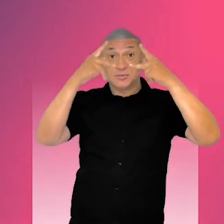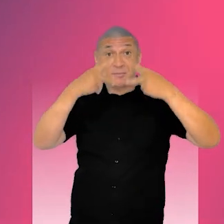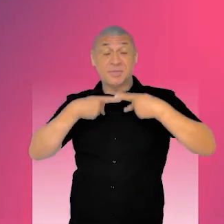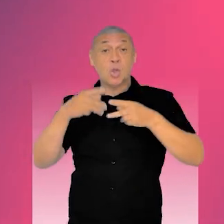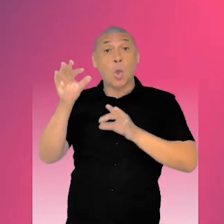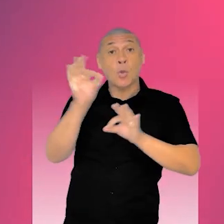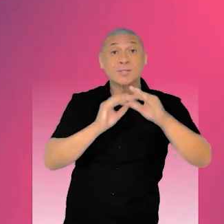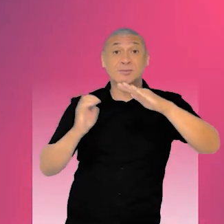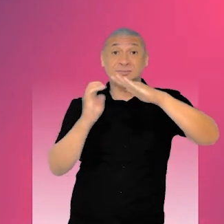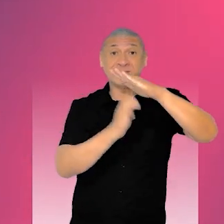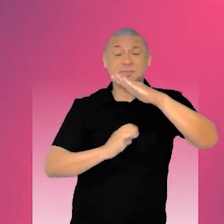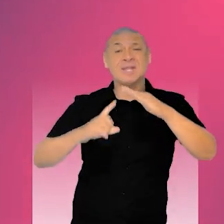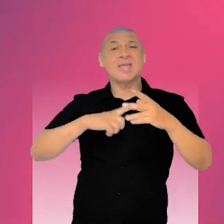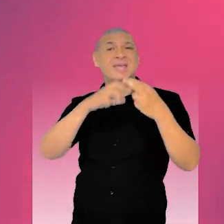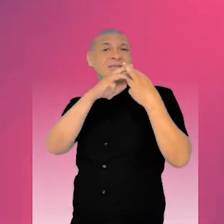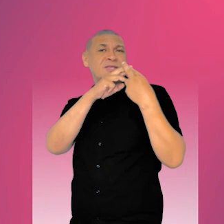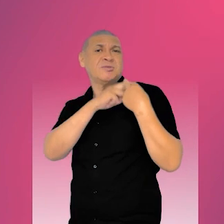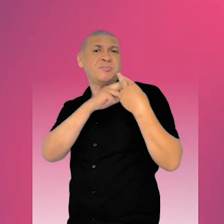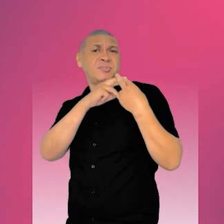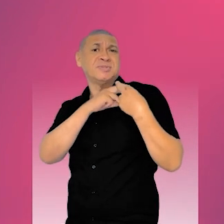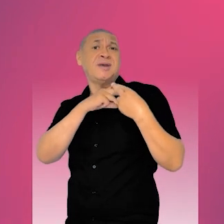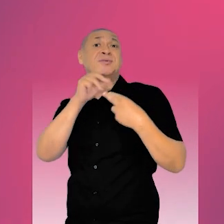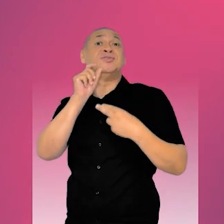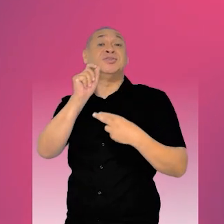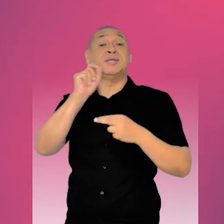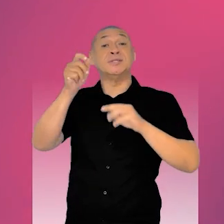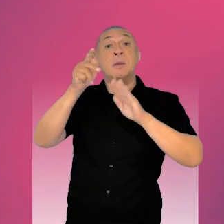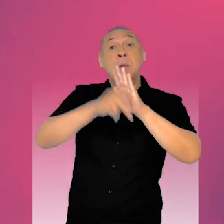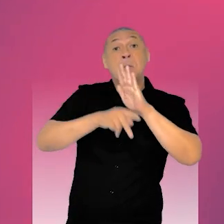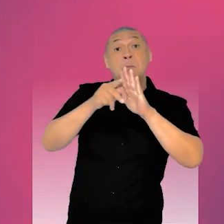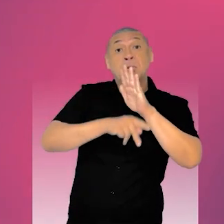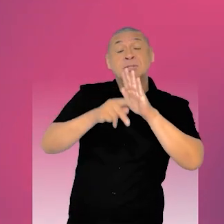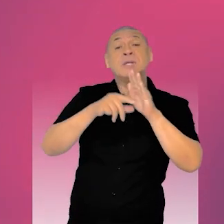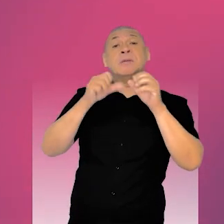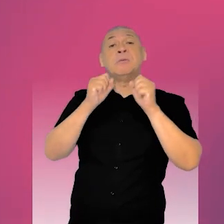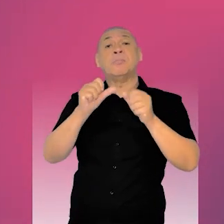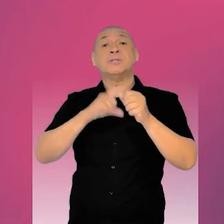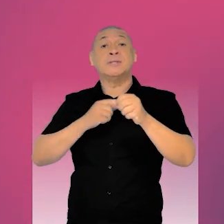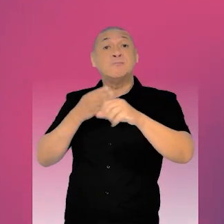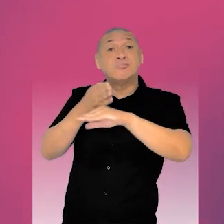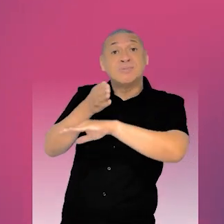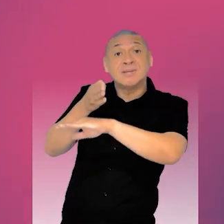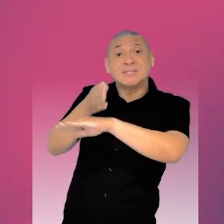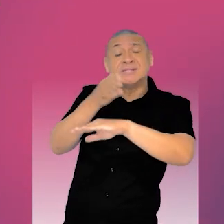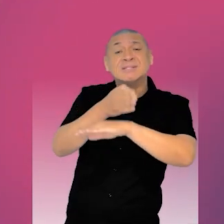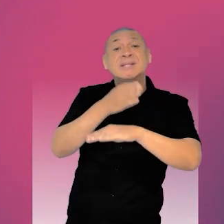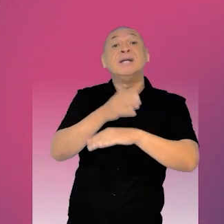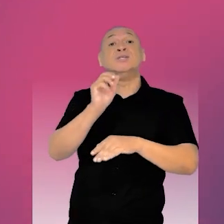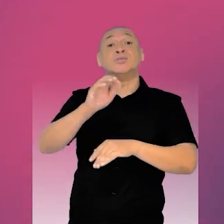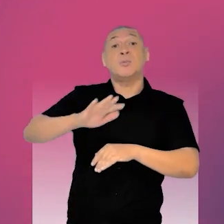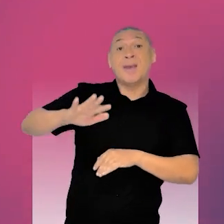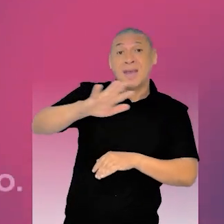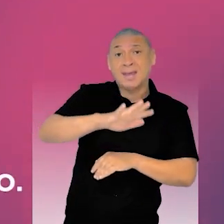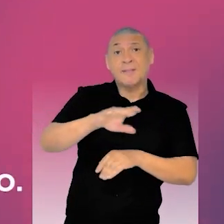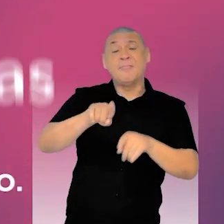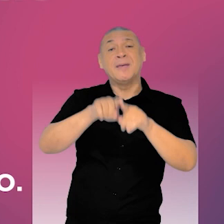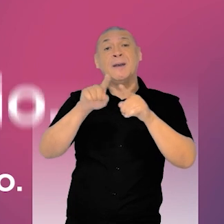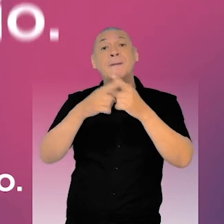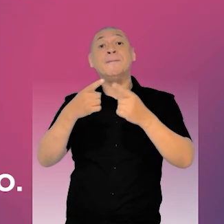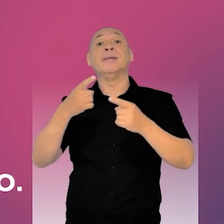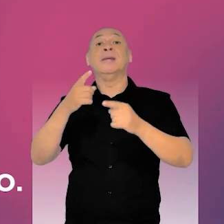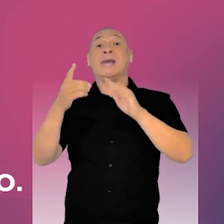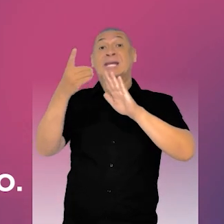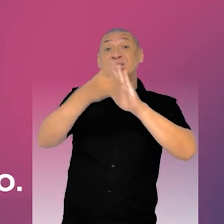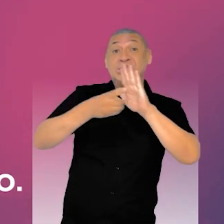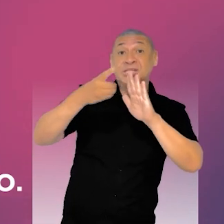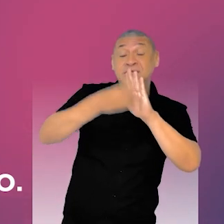Humano Organizacional é responsável pela condução desses processos, que podem ser acessados para aplicação em suas áreas. As diretrizes